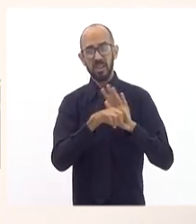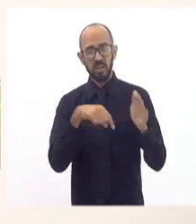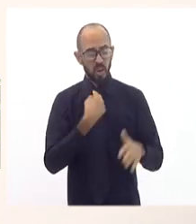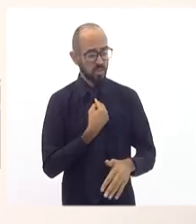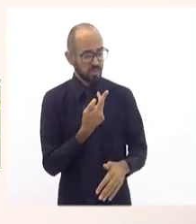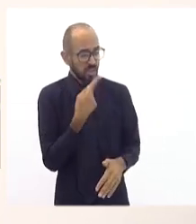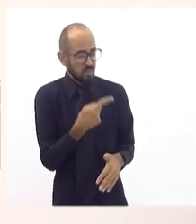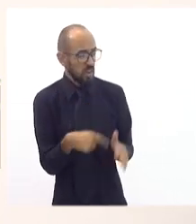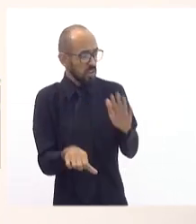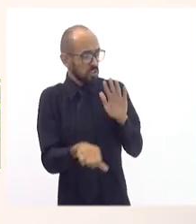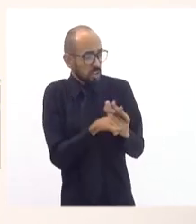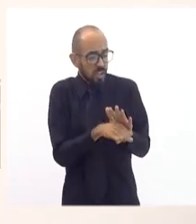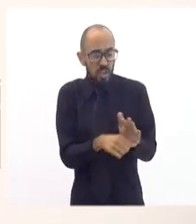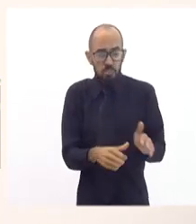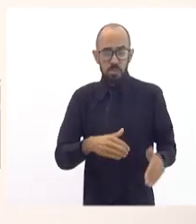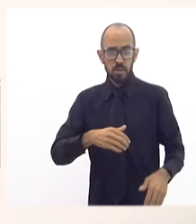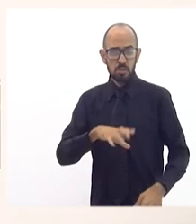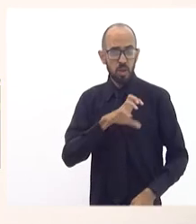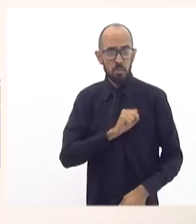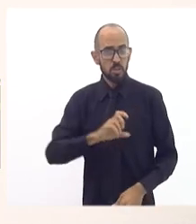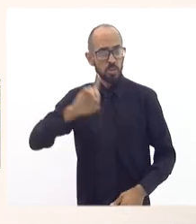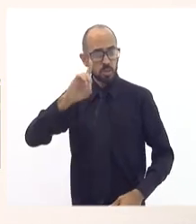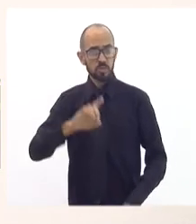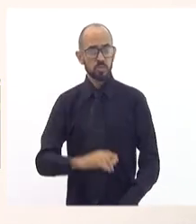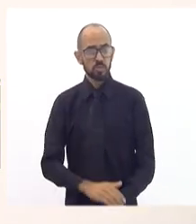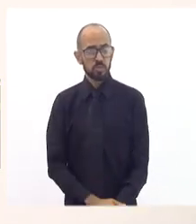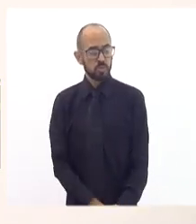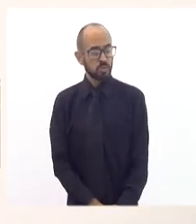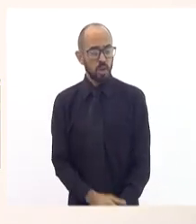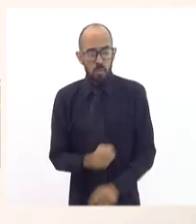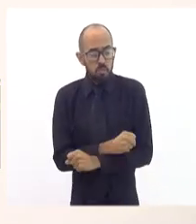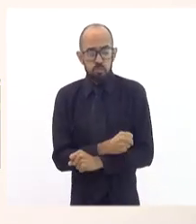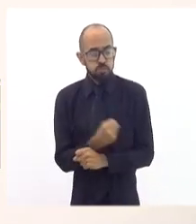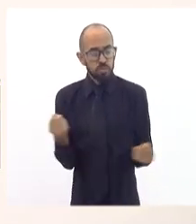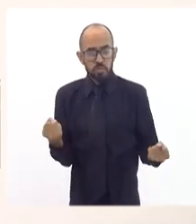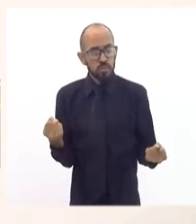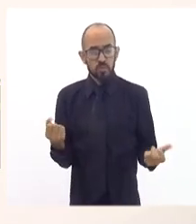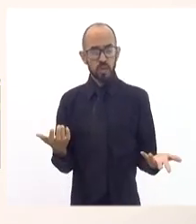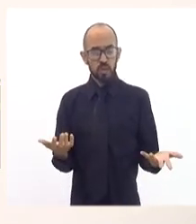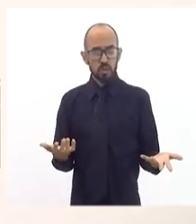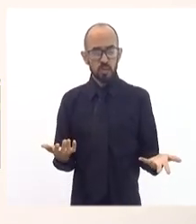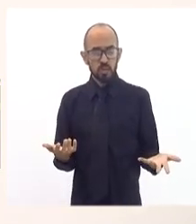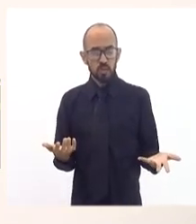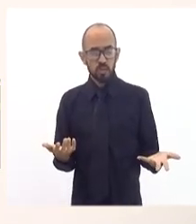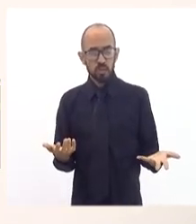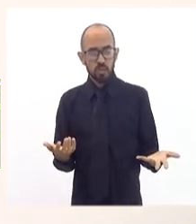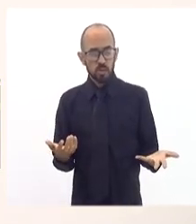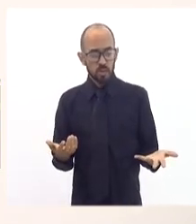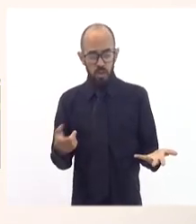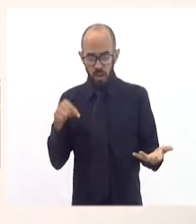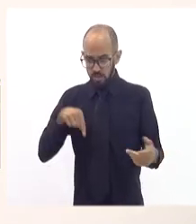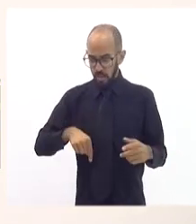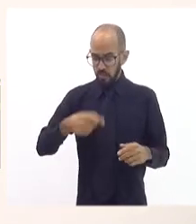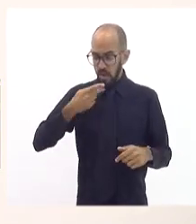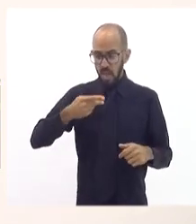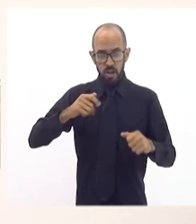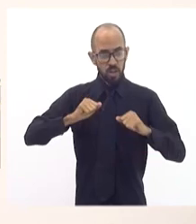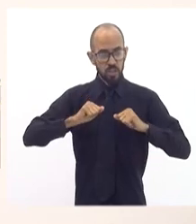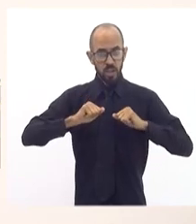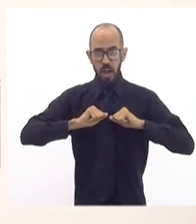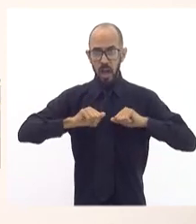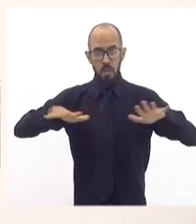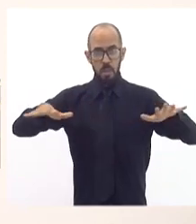crime Gente pelo amor de Deus não é possível que isso esteja sendo falado publicamente